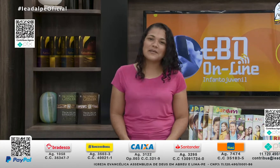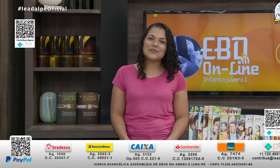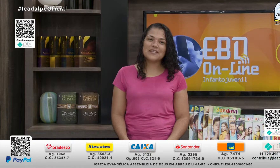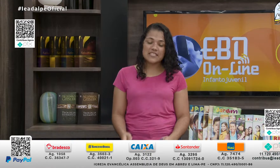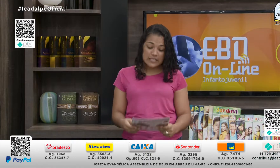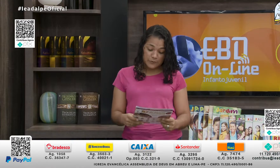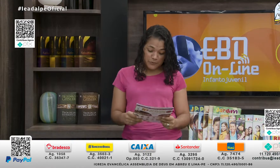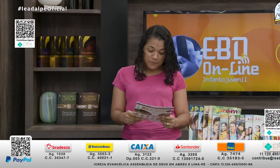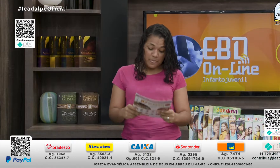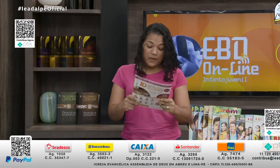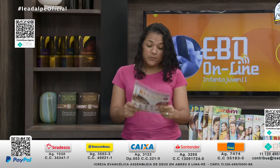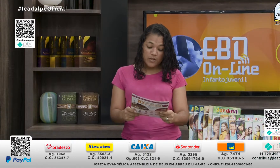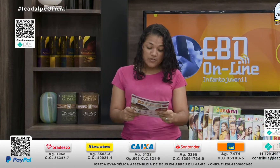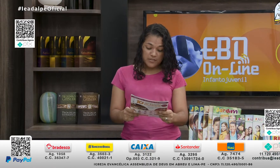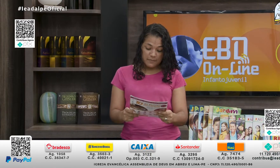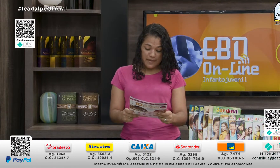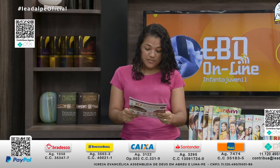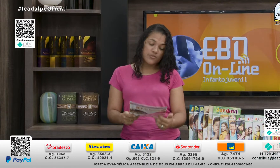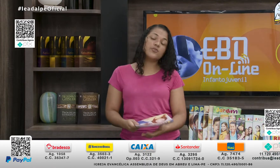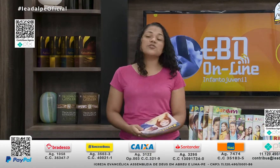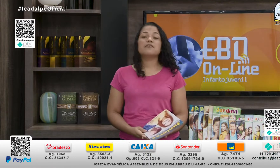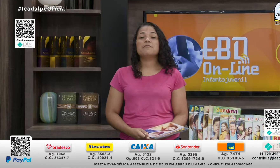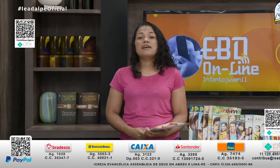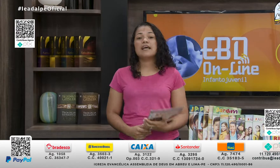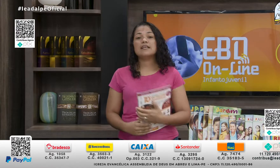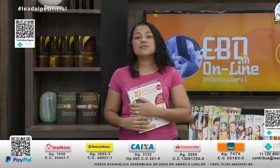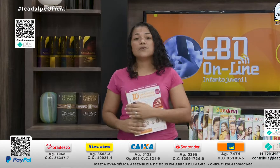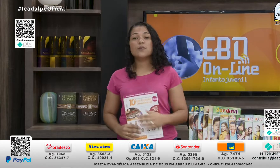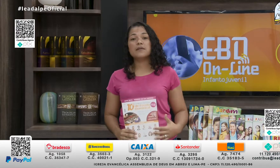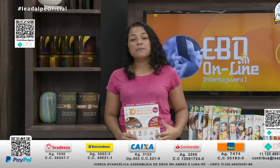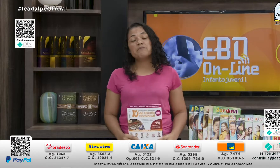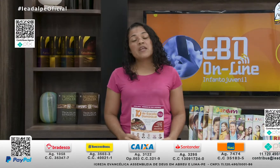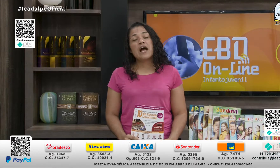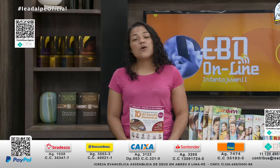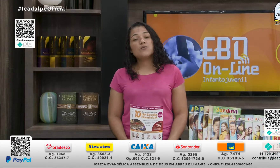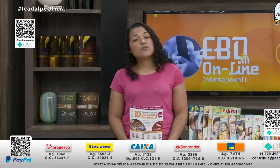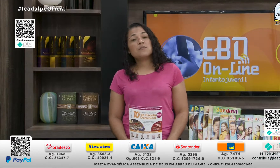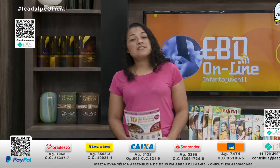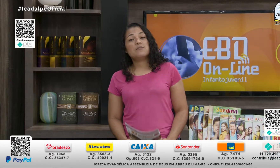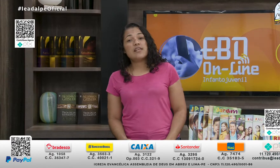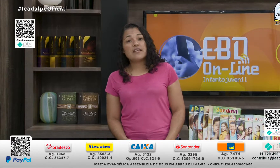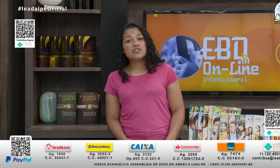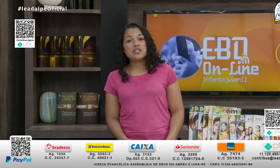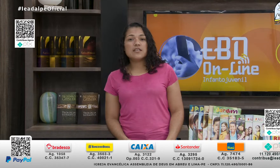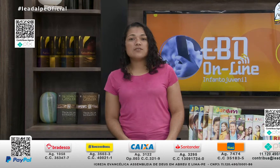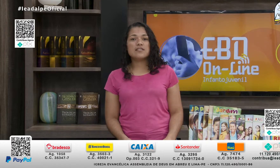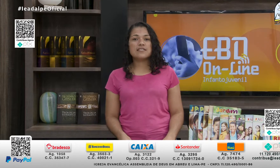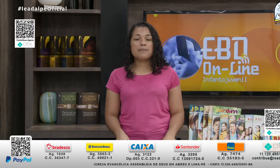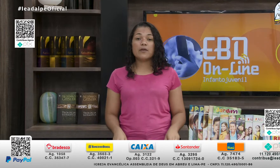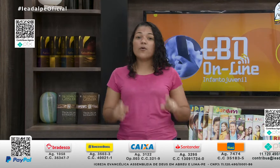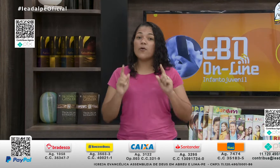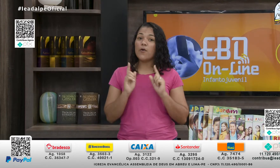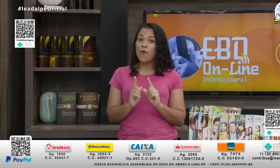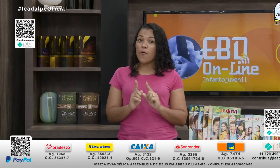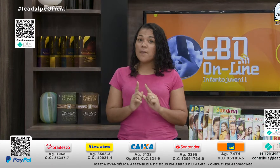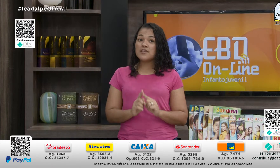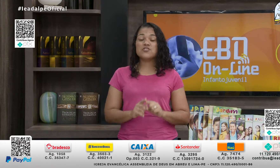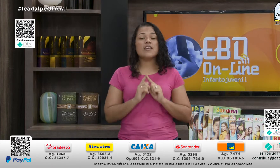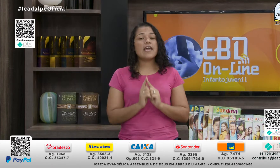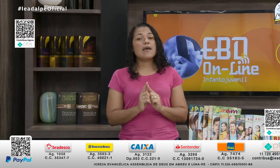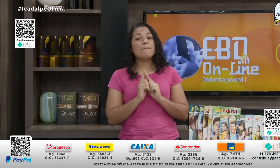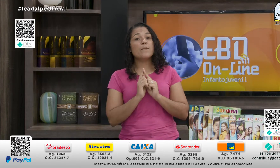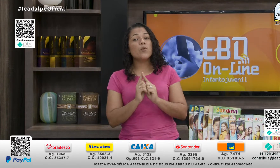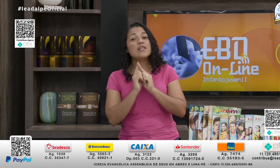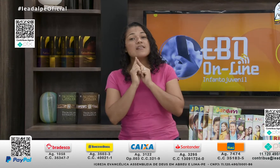abençoado para a glória de Deus. O nosso trimestre hoje vai falar sobre alguns homens e mulheres que Deus ele separou.